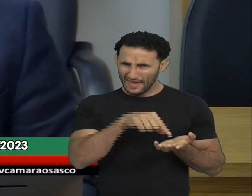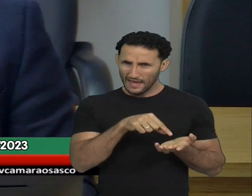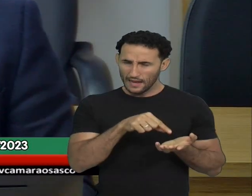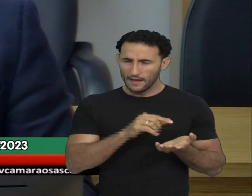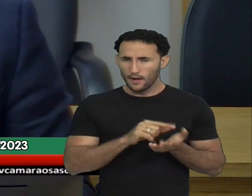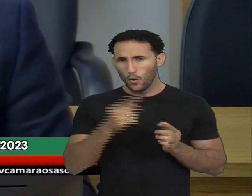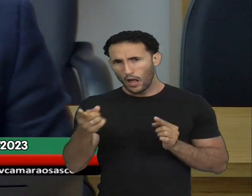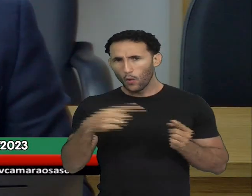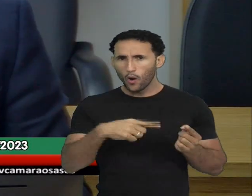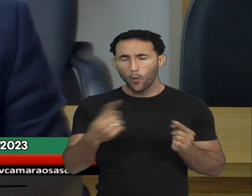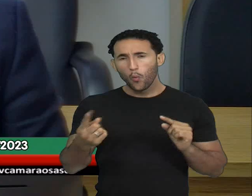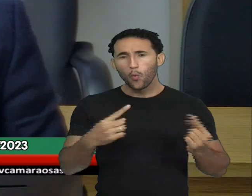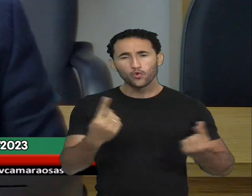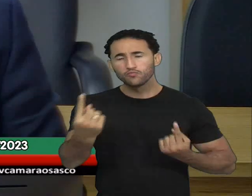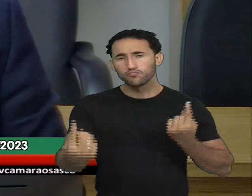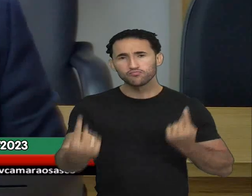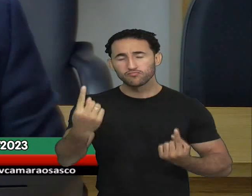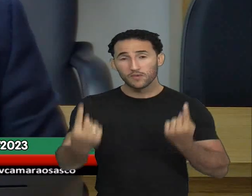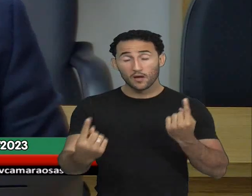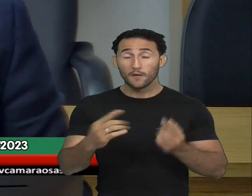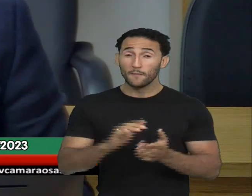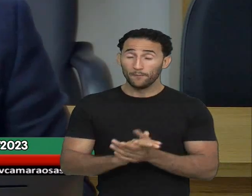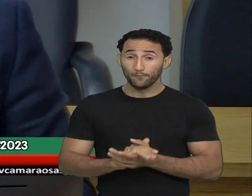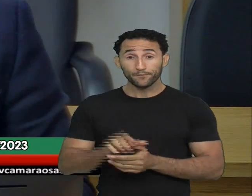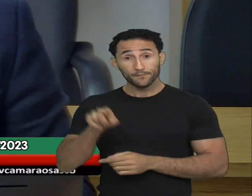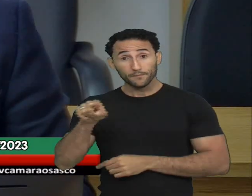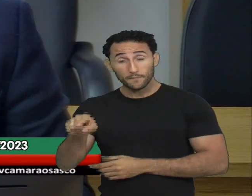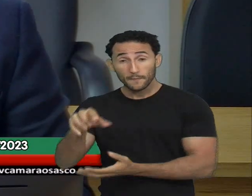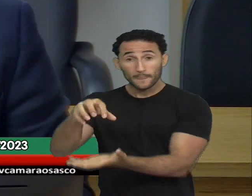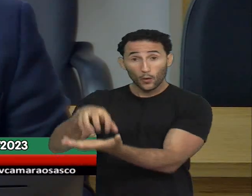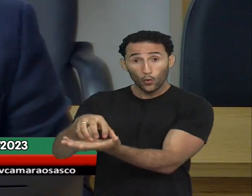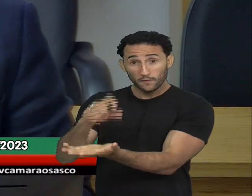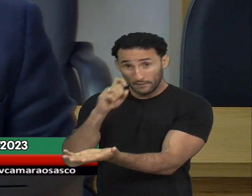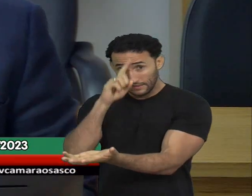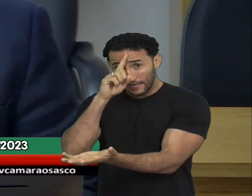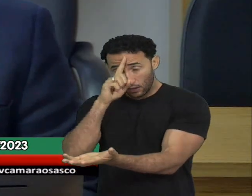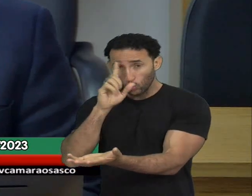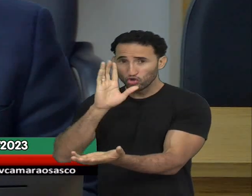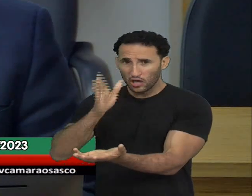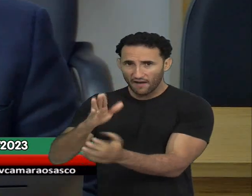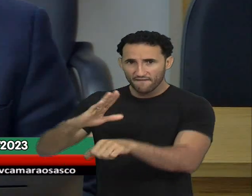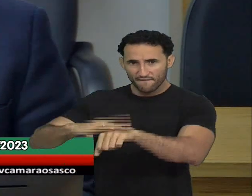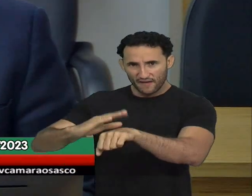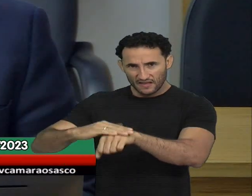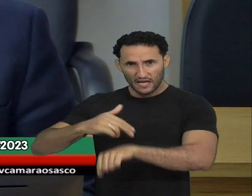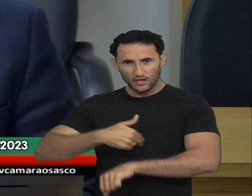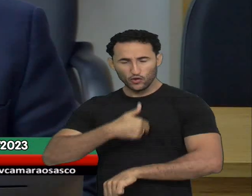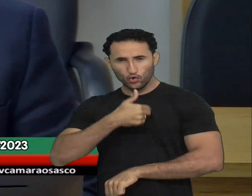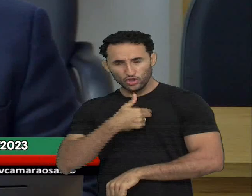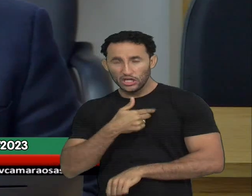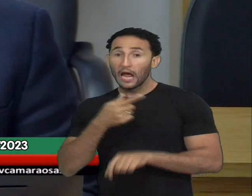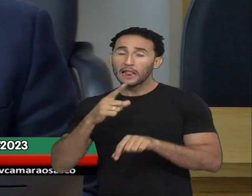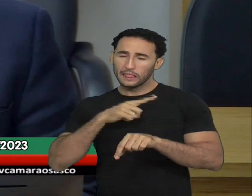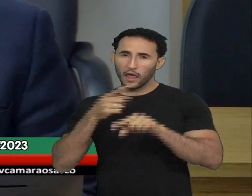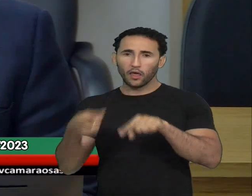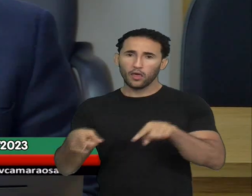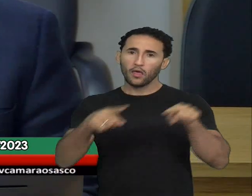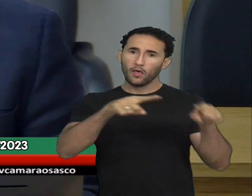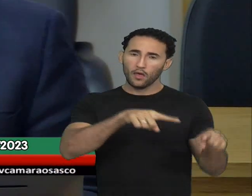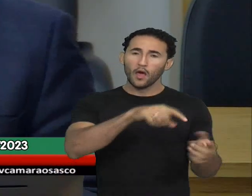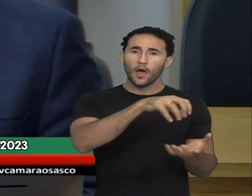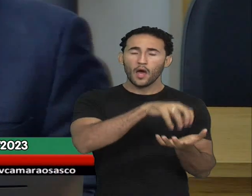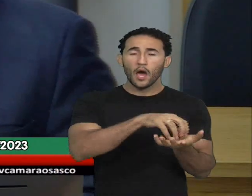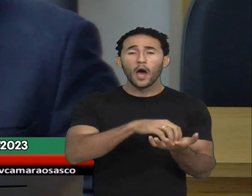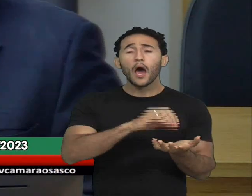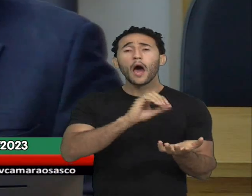O hospital, a gente, depois que passa por esse procedimento, a gente tem um ambulatório no hospital, onde a gente dá